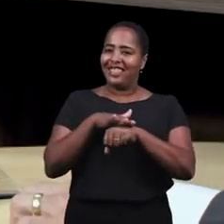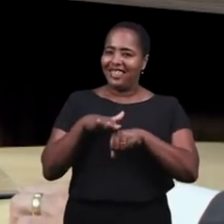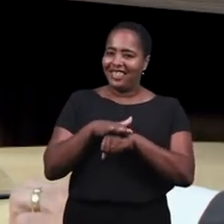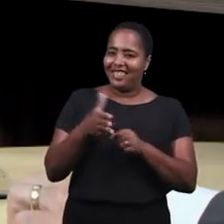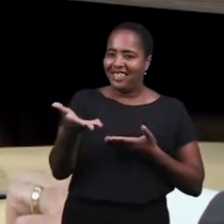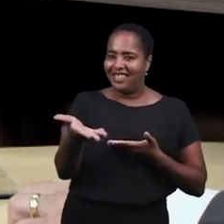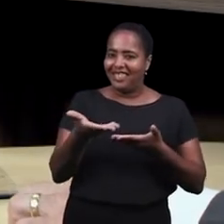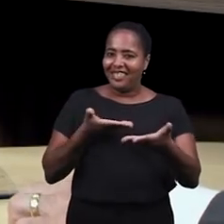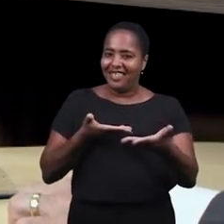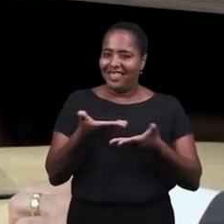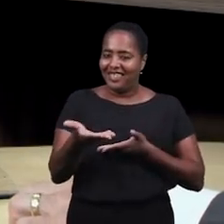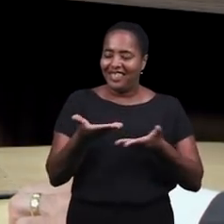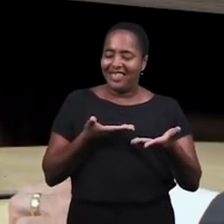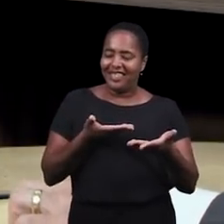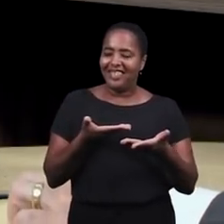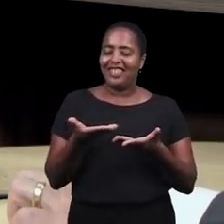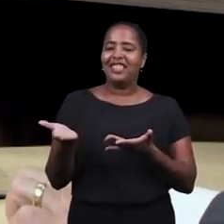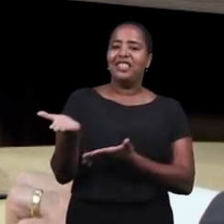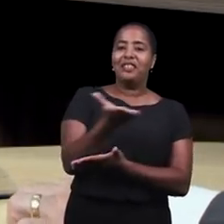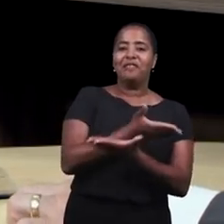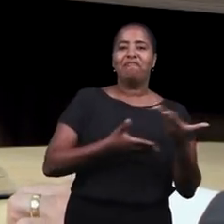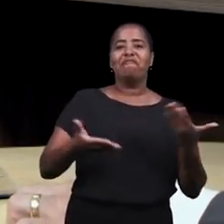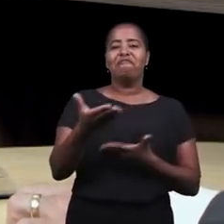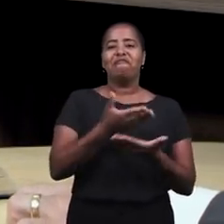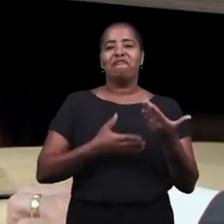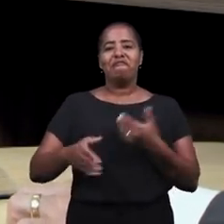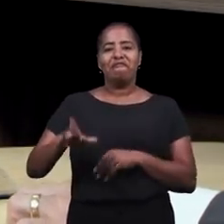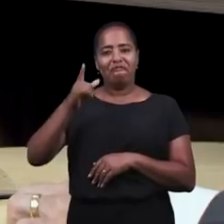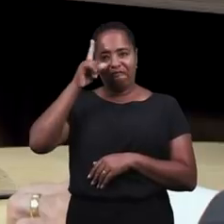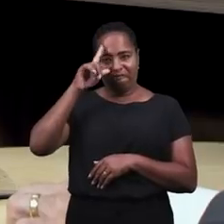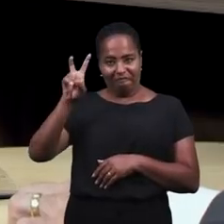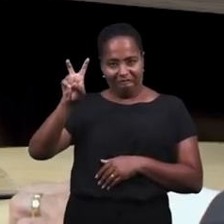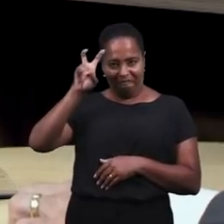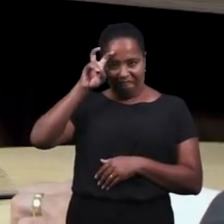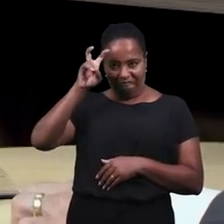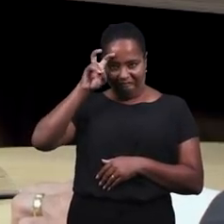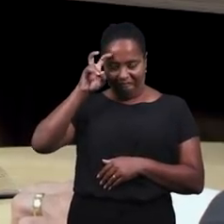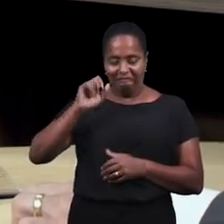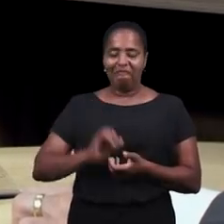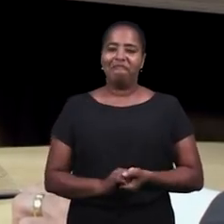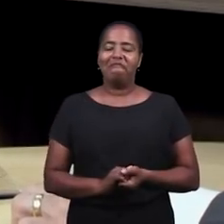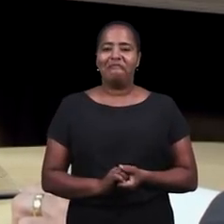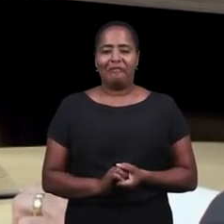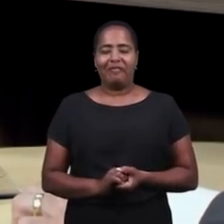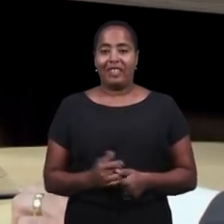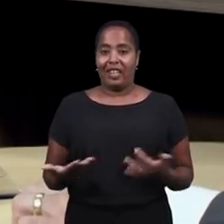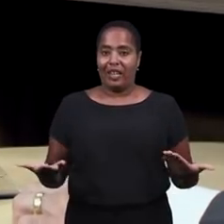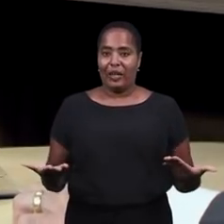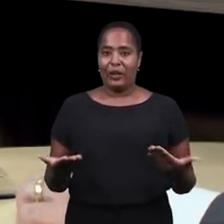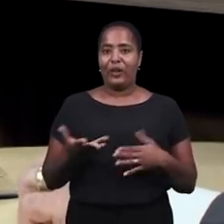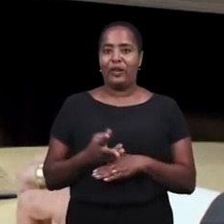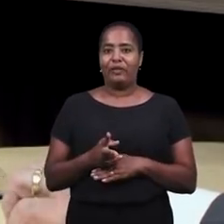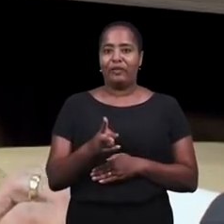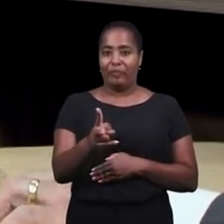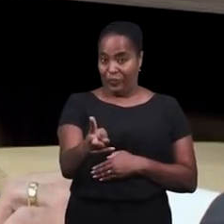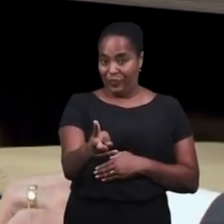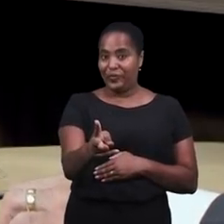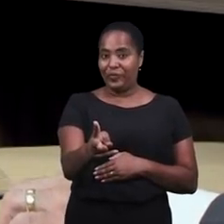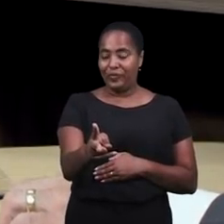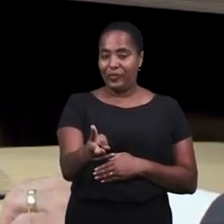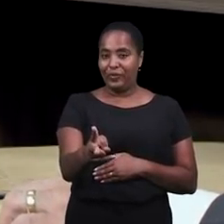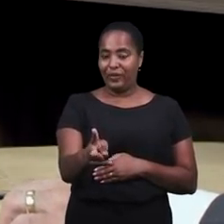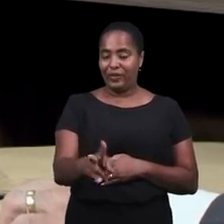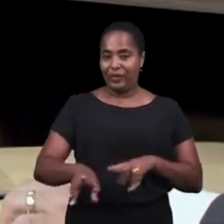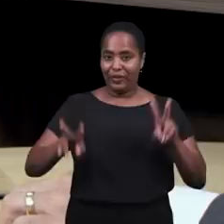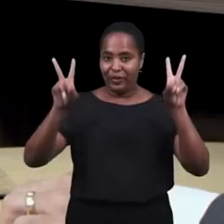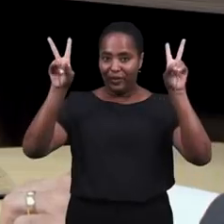conversa da qual participamos todos, todas as quintas-feiras. E nós agora vamos continuar, nós vamos